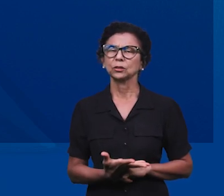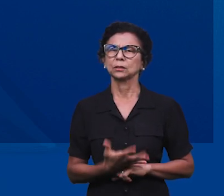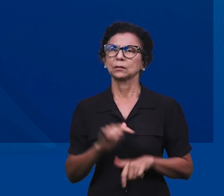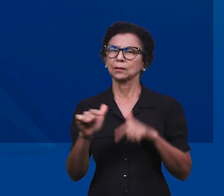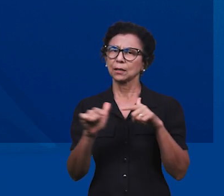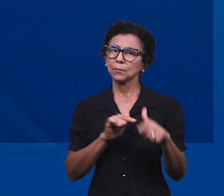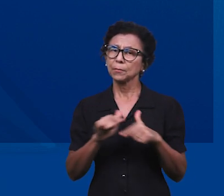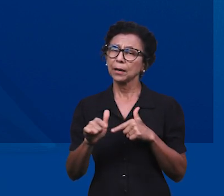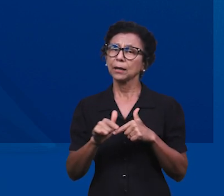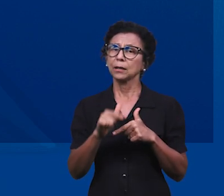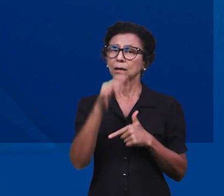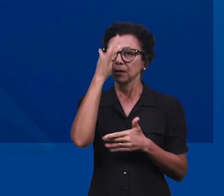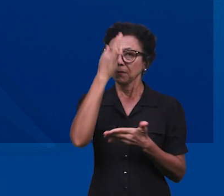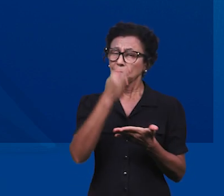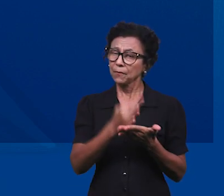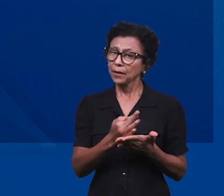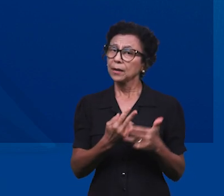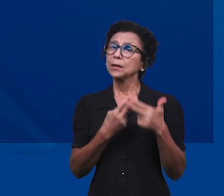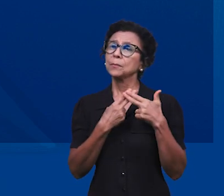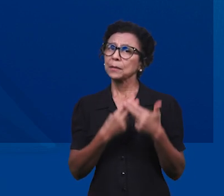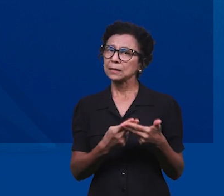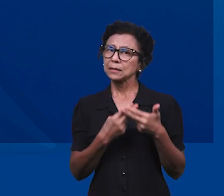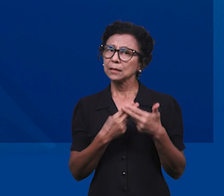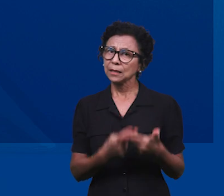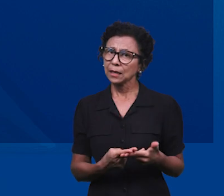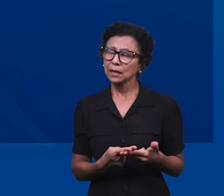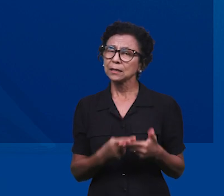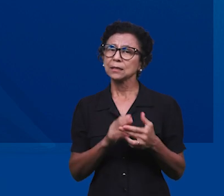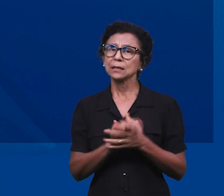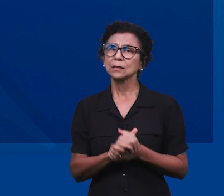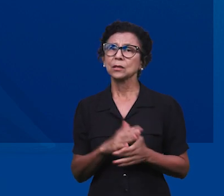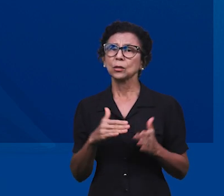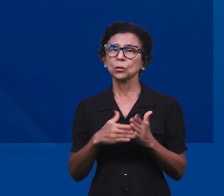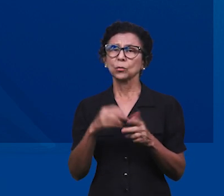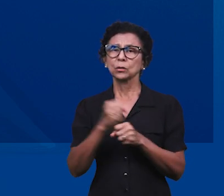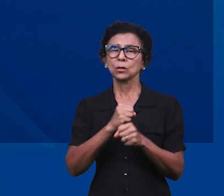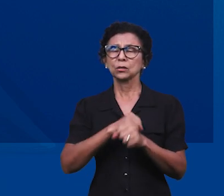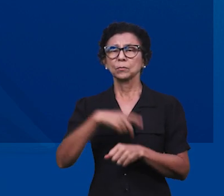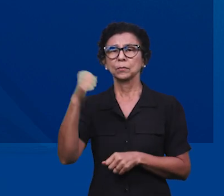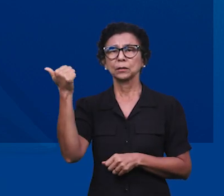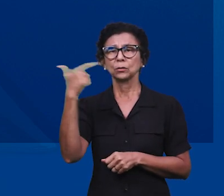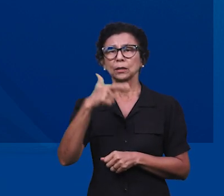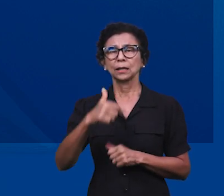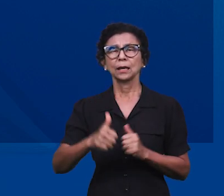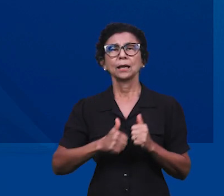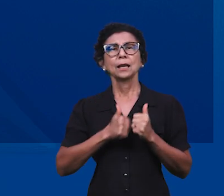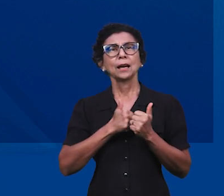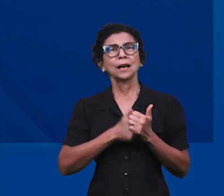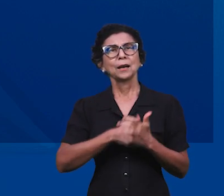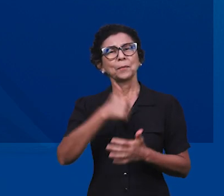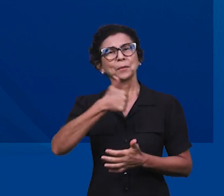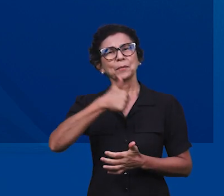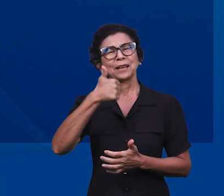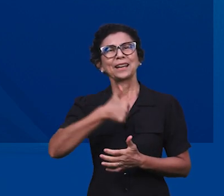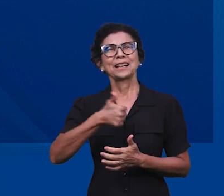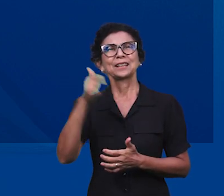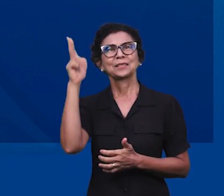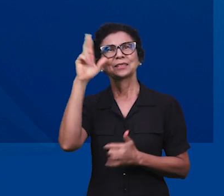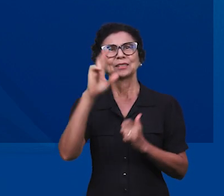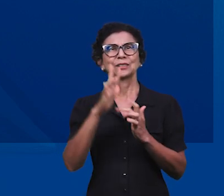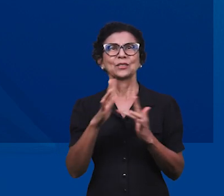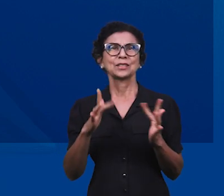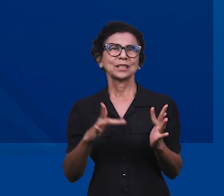tua fé, e a tua paciência, e que as tuas últimas obras são mais do que as primeiras. Amém? A paz